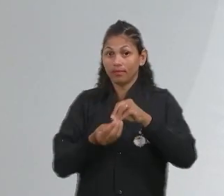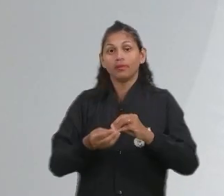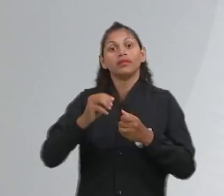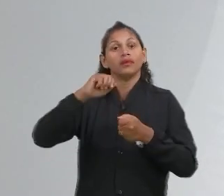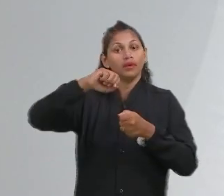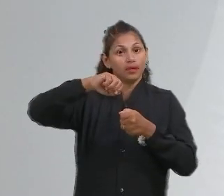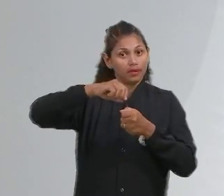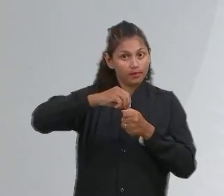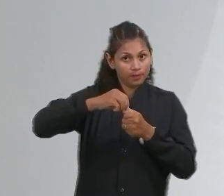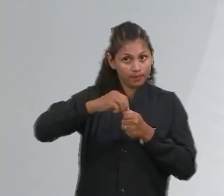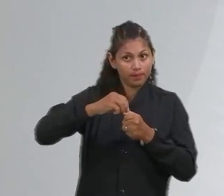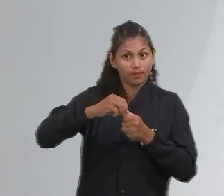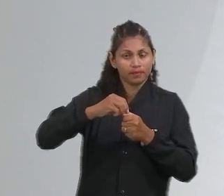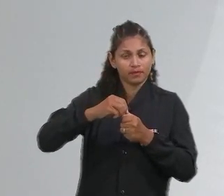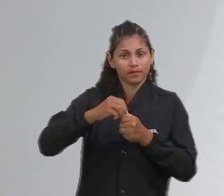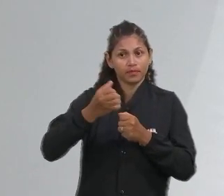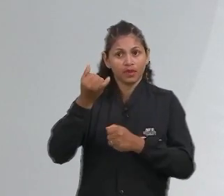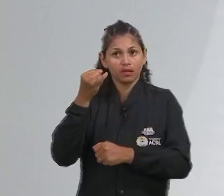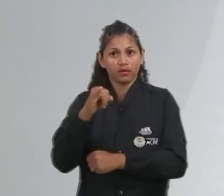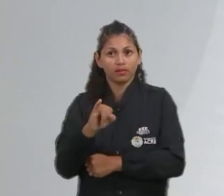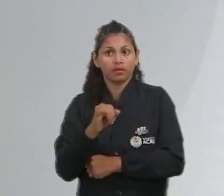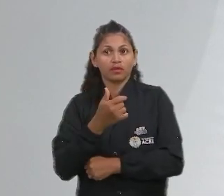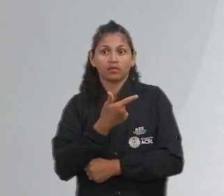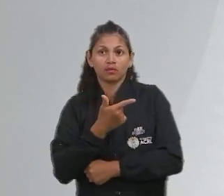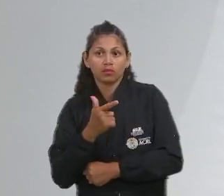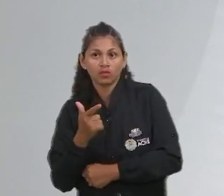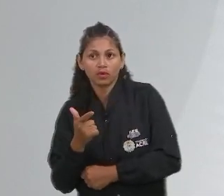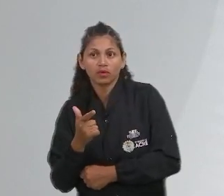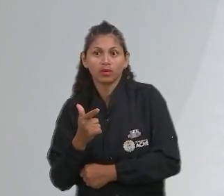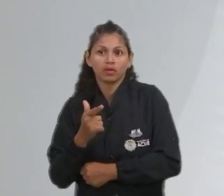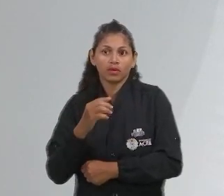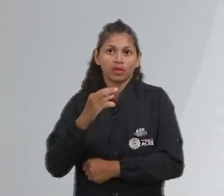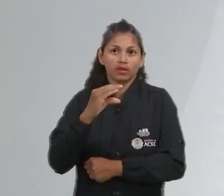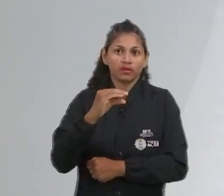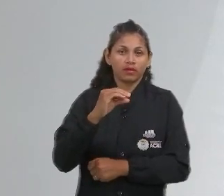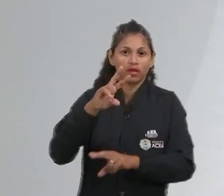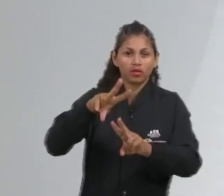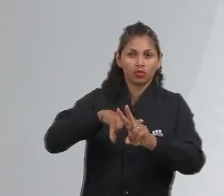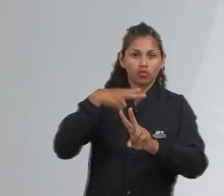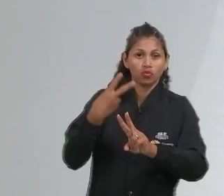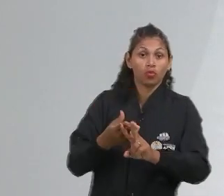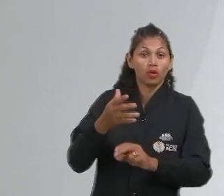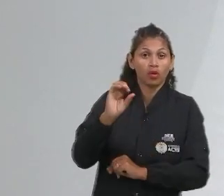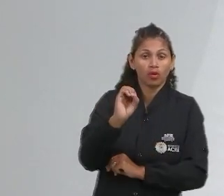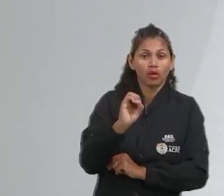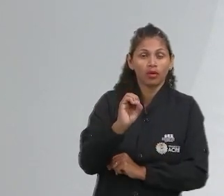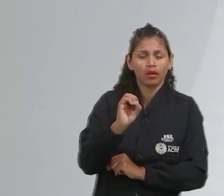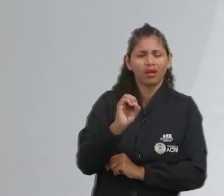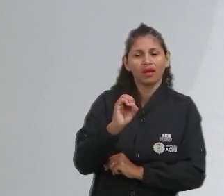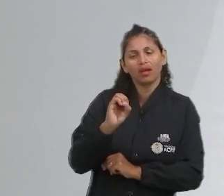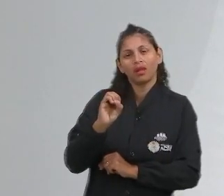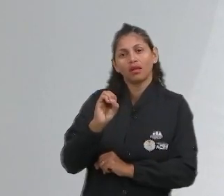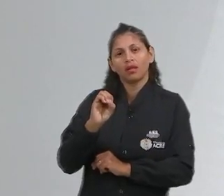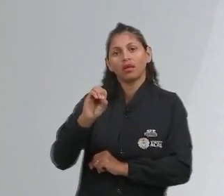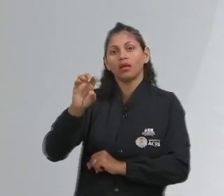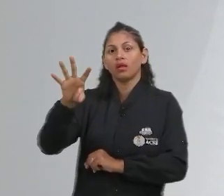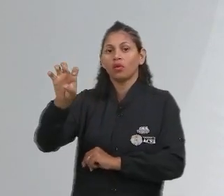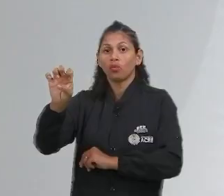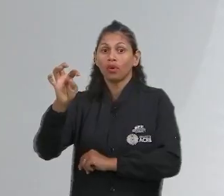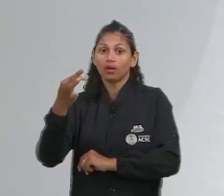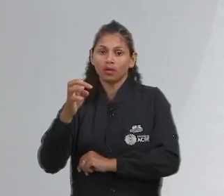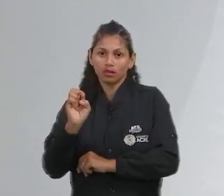não tivesse esse C dupla O, eu já poderia dizer aí que era um éster, né? Éter, na